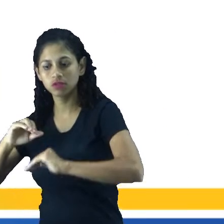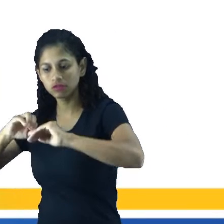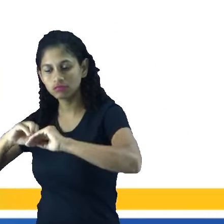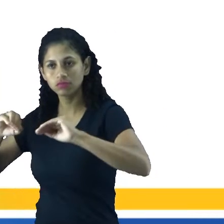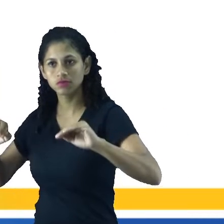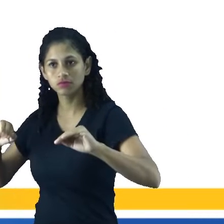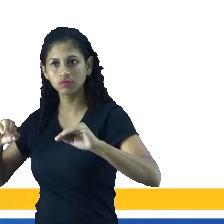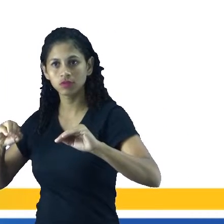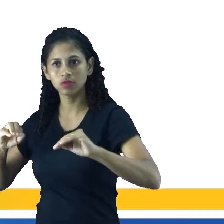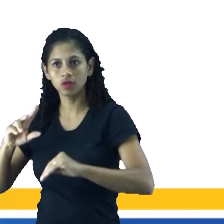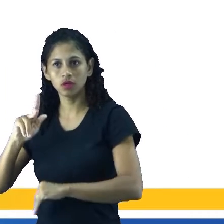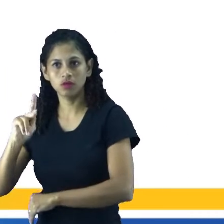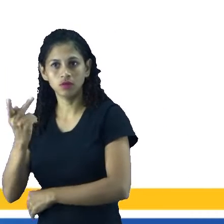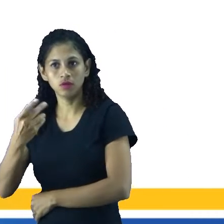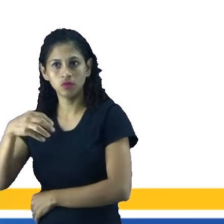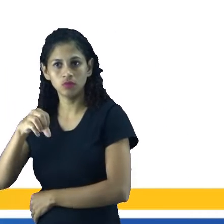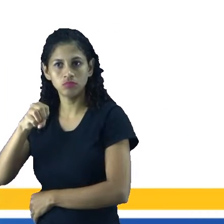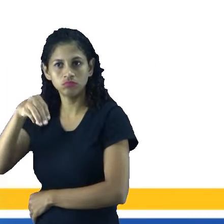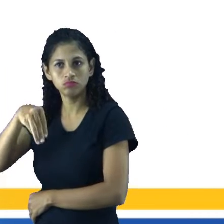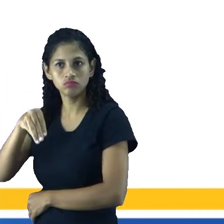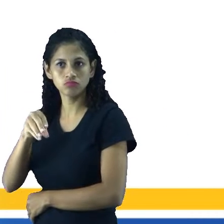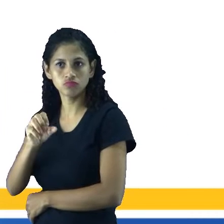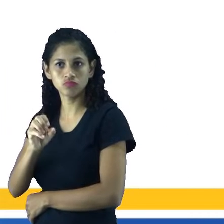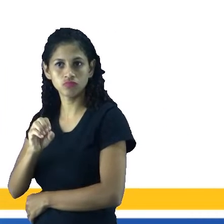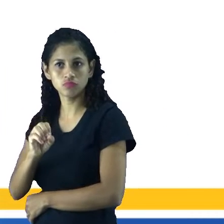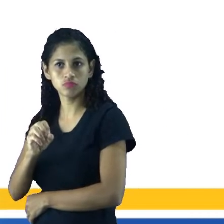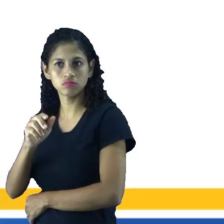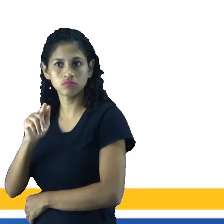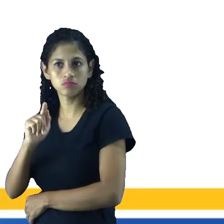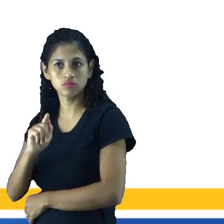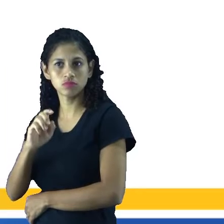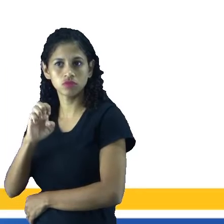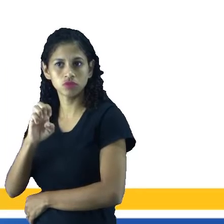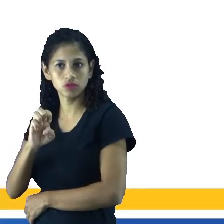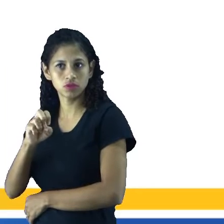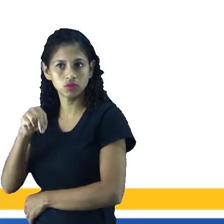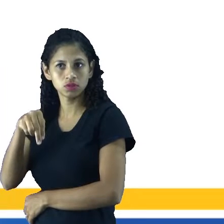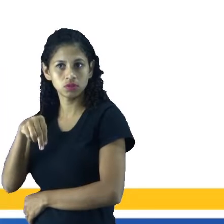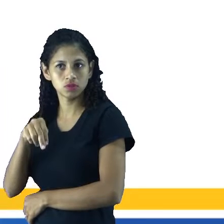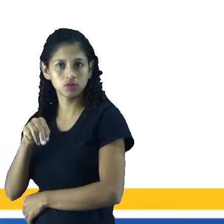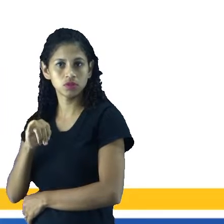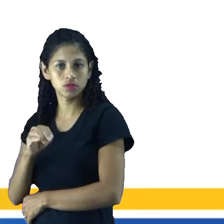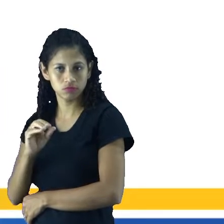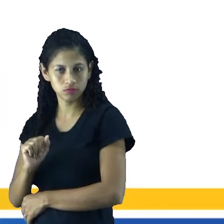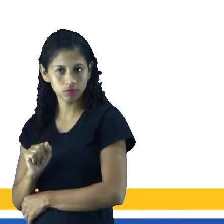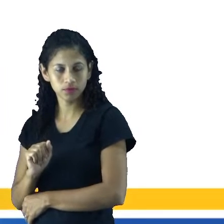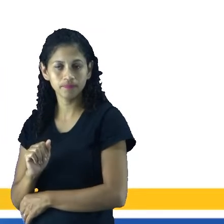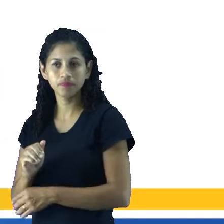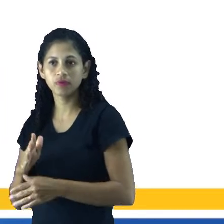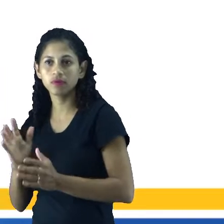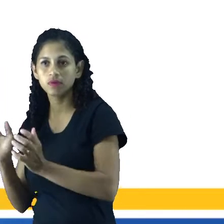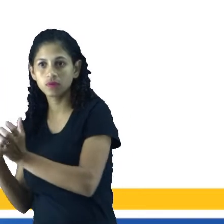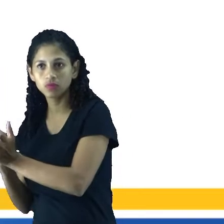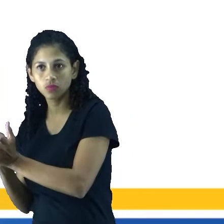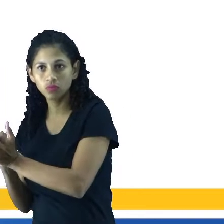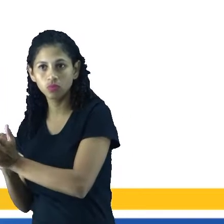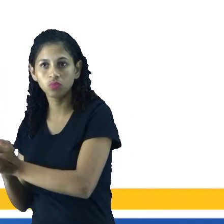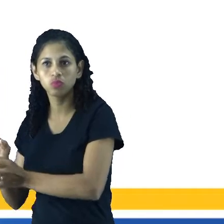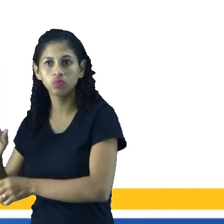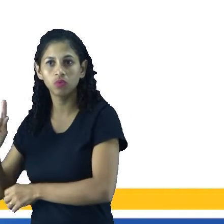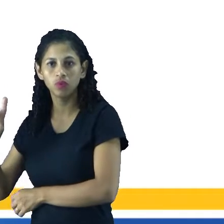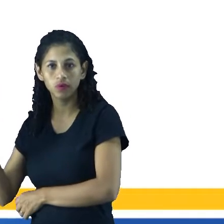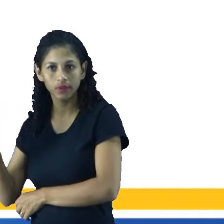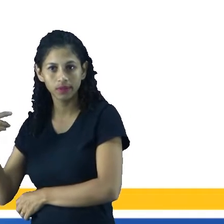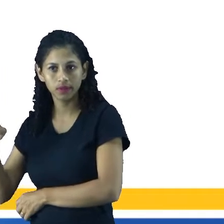misturas heterogêneas. Nós também já vimos um pouco sobre esse conceito. Mas, para a gente entender melhor, vamos também fazer esse